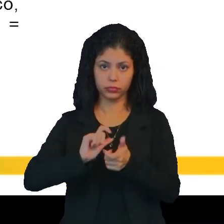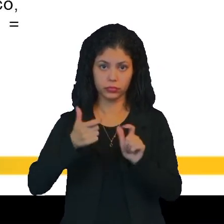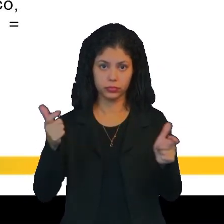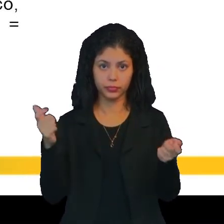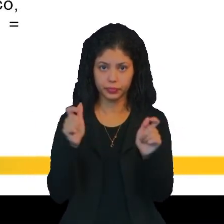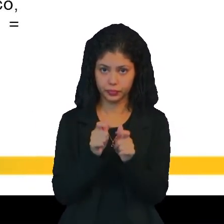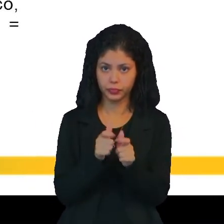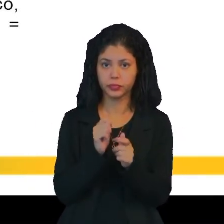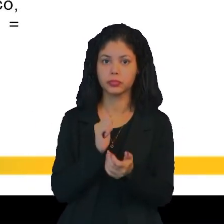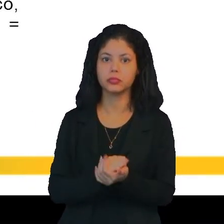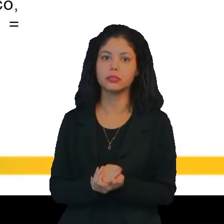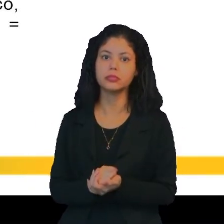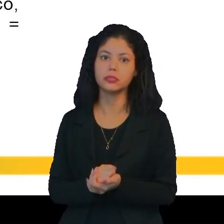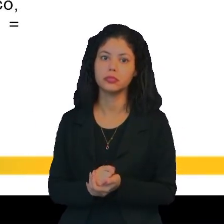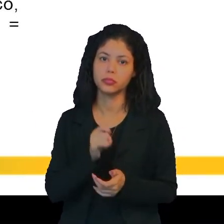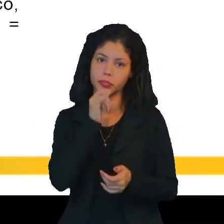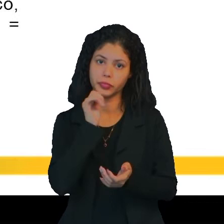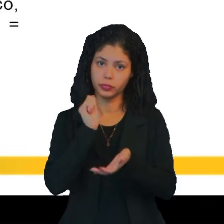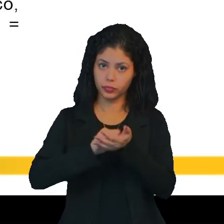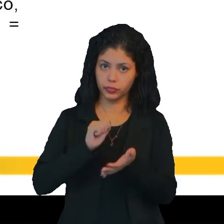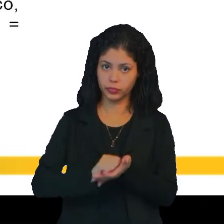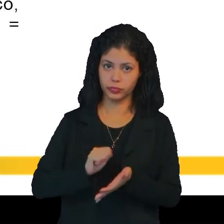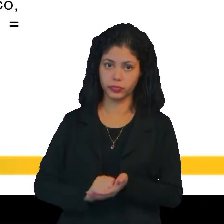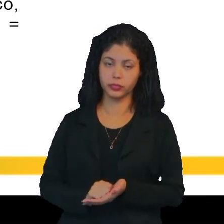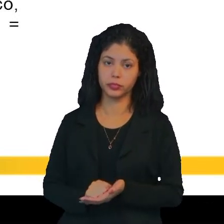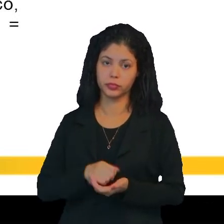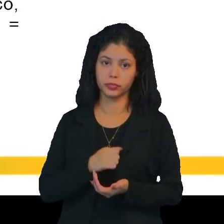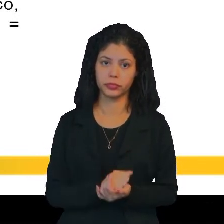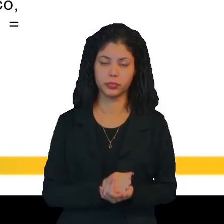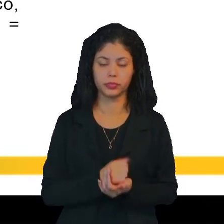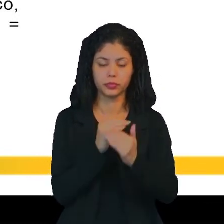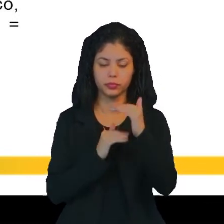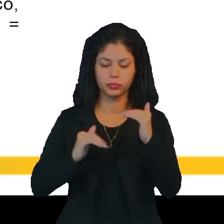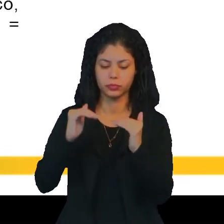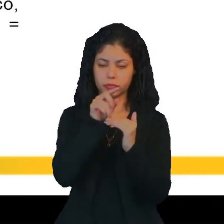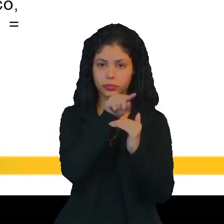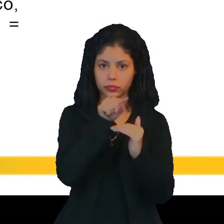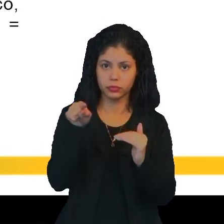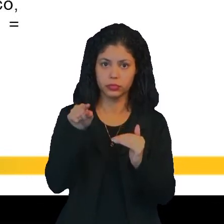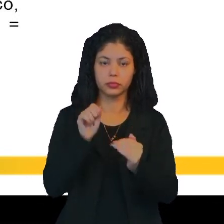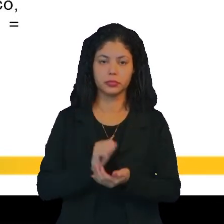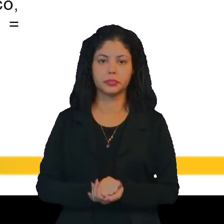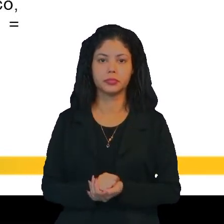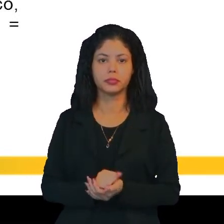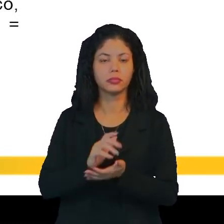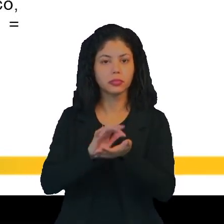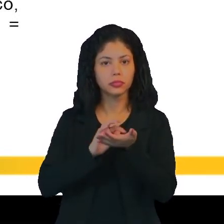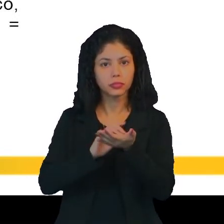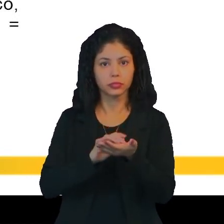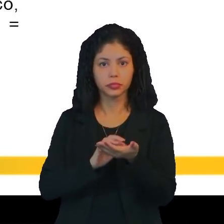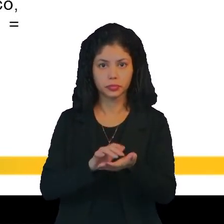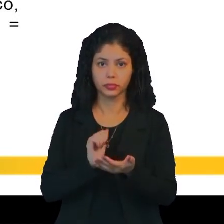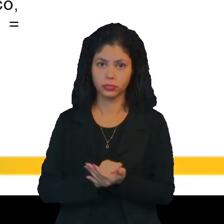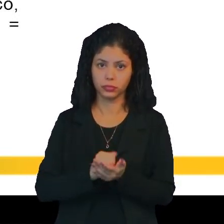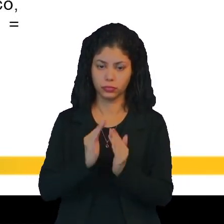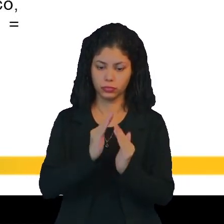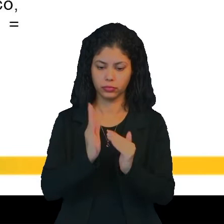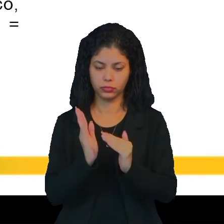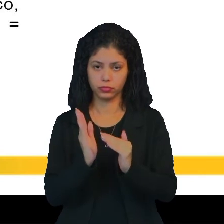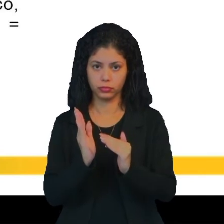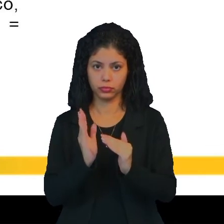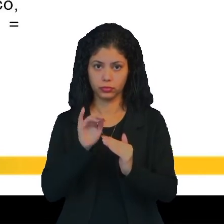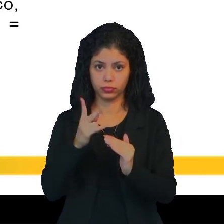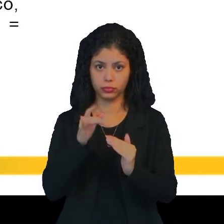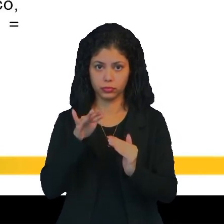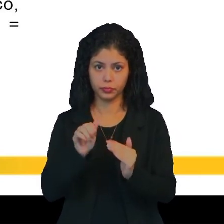espécie minúscula. Por exemplo, nomes manuscritos deve estar sublinhado. E se for digitado, tem que estar itálico ou negrito. Por exemplo,